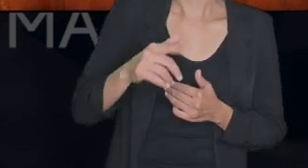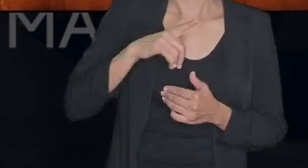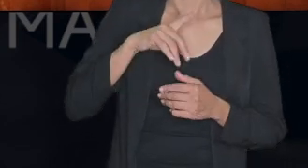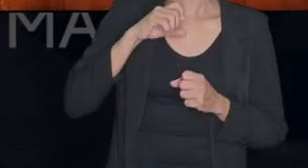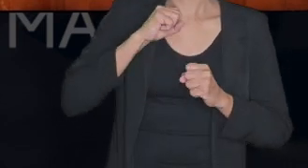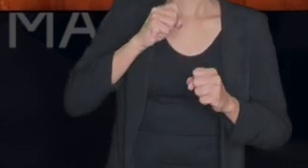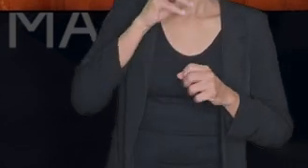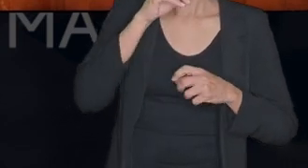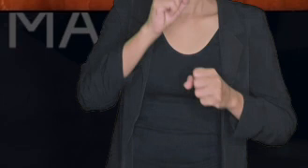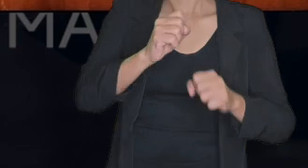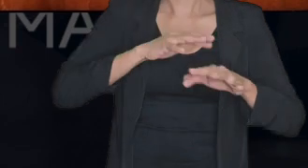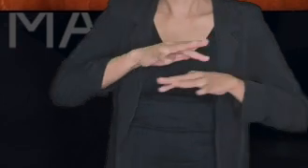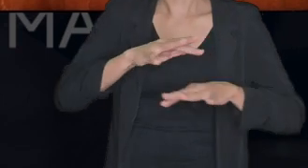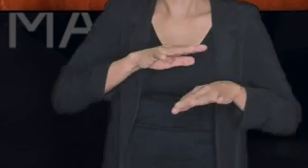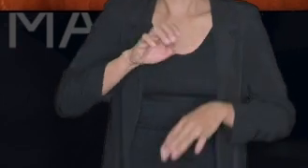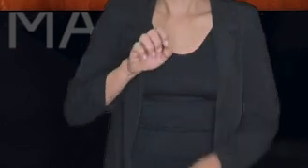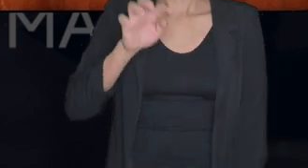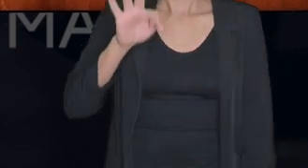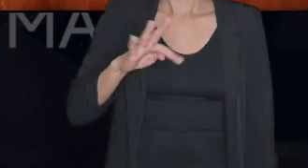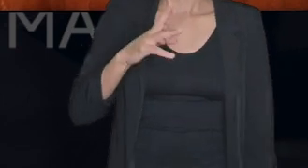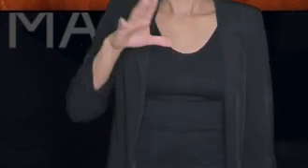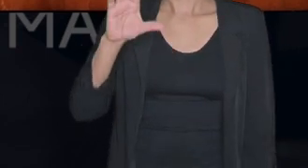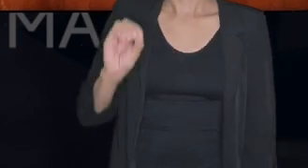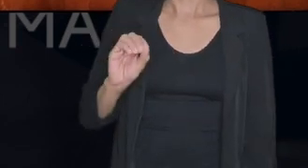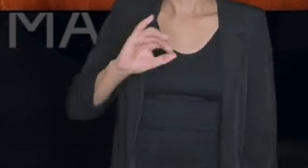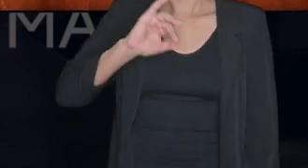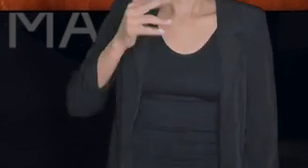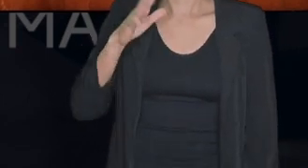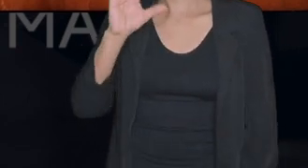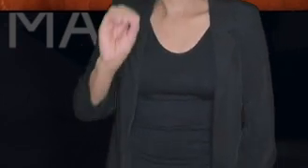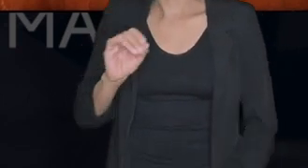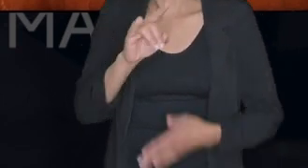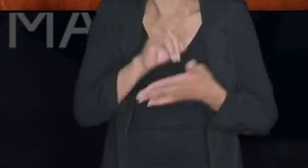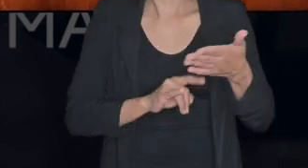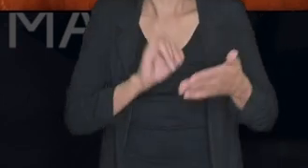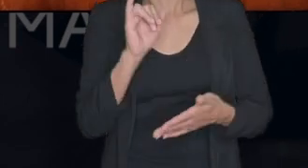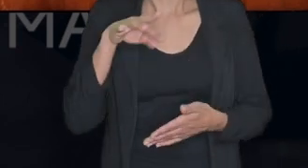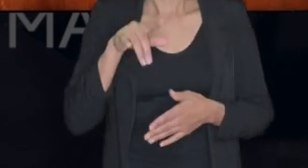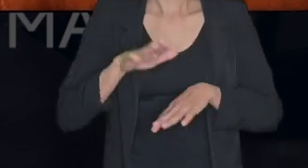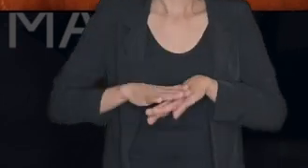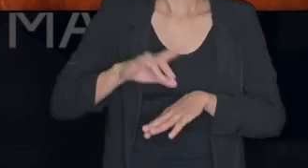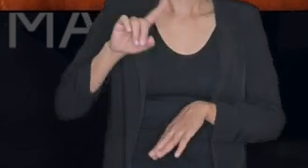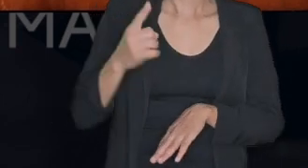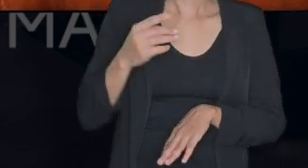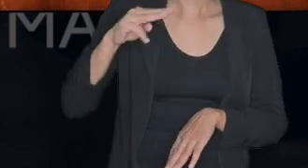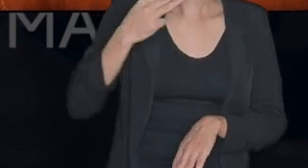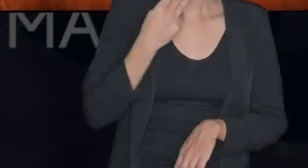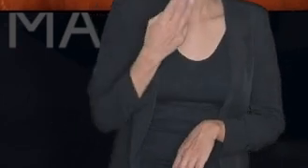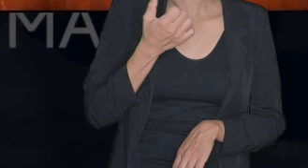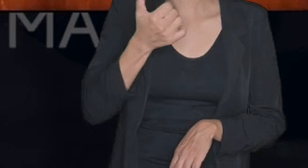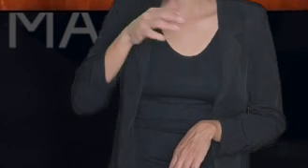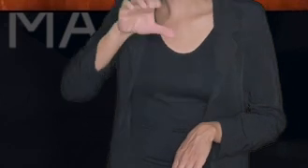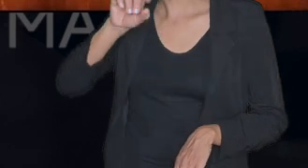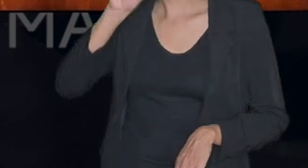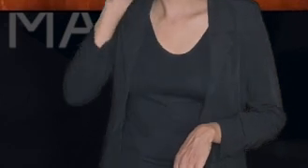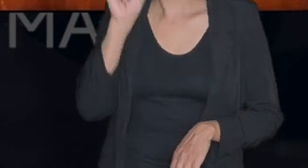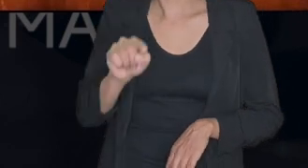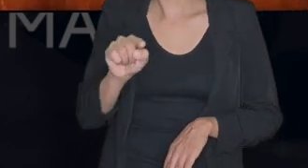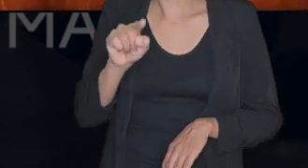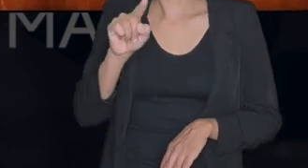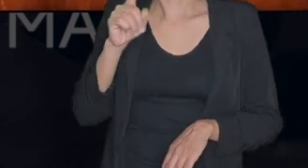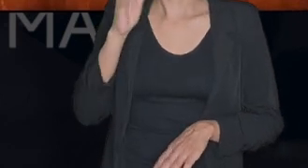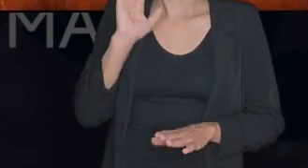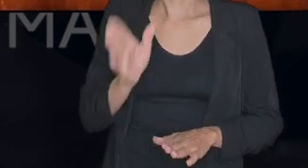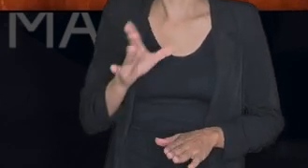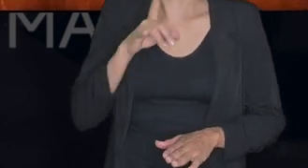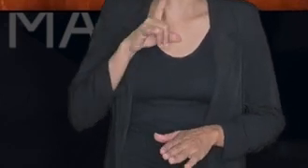de inventários, mais de 1.800.000 processos judiciais evitados. Quer dizer, ótimo, porque deve ser uma canseira, às